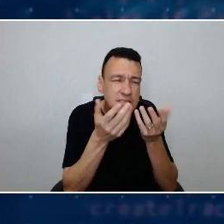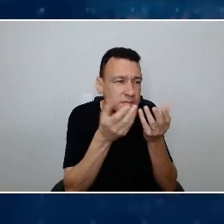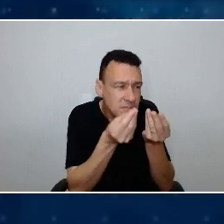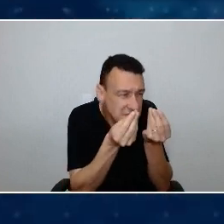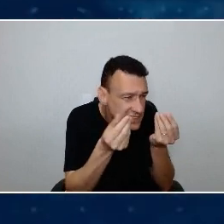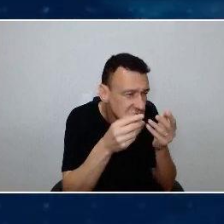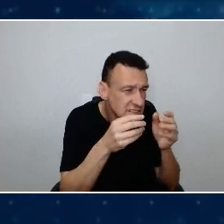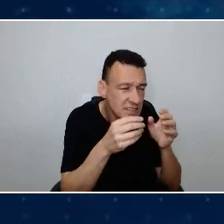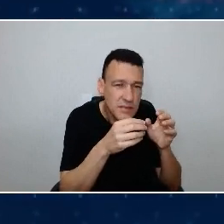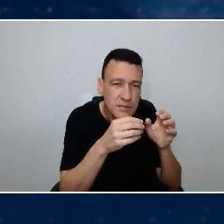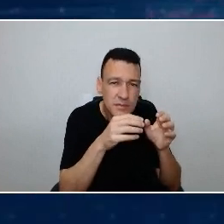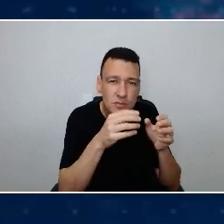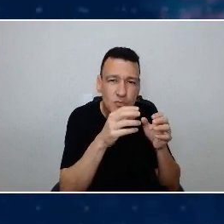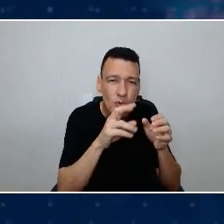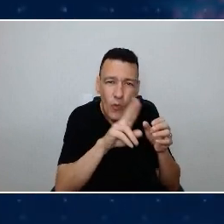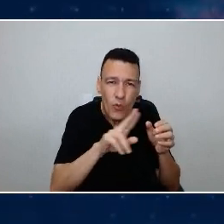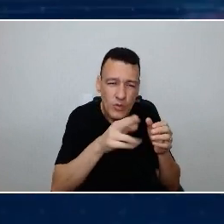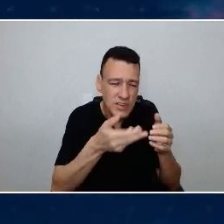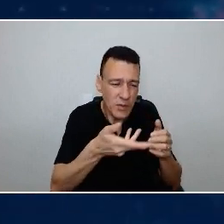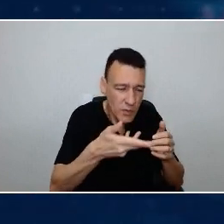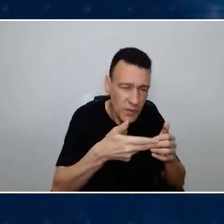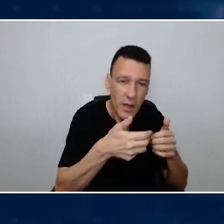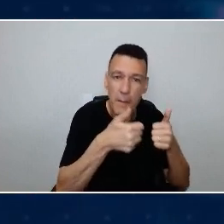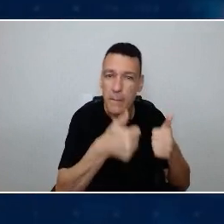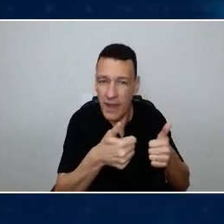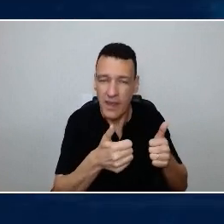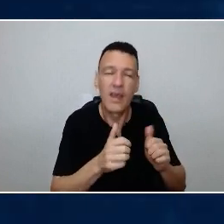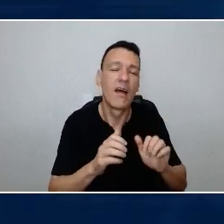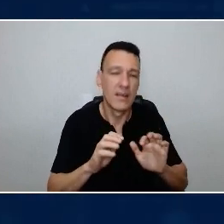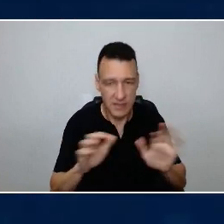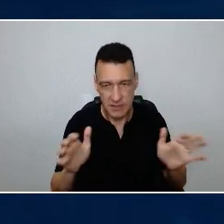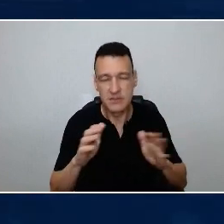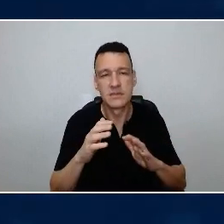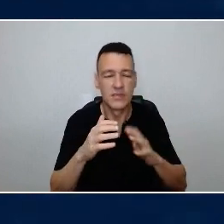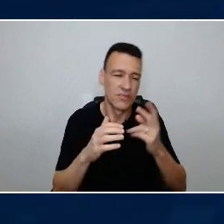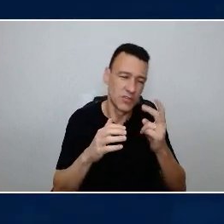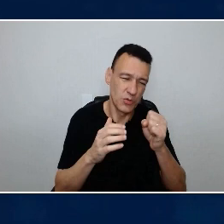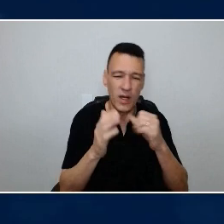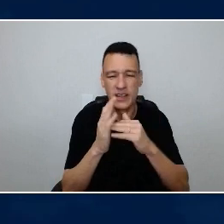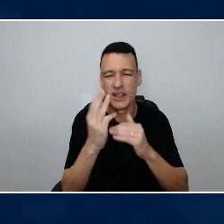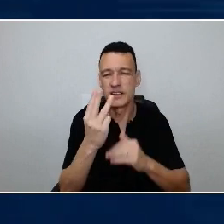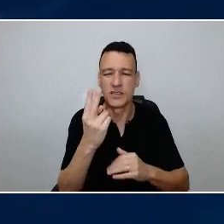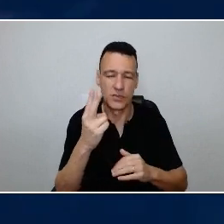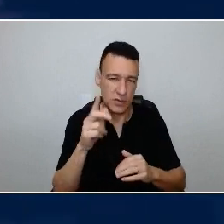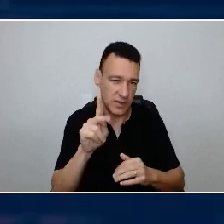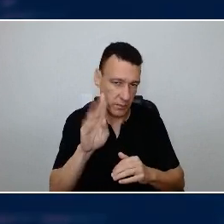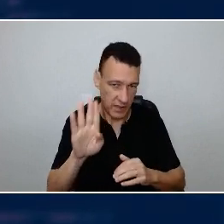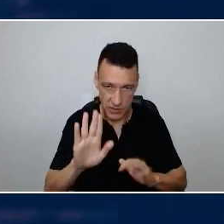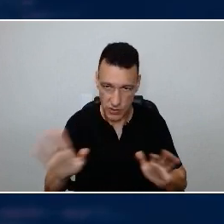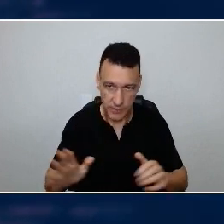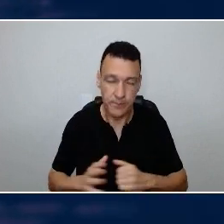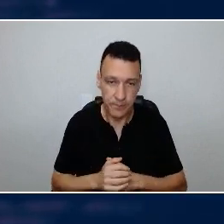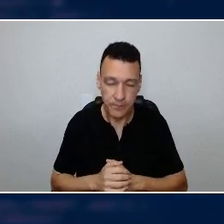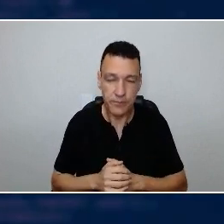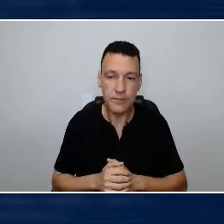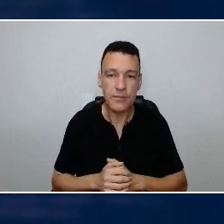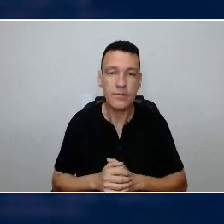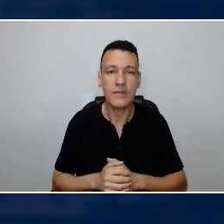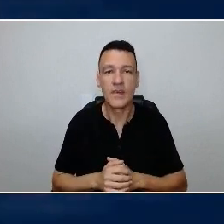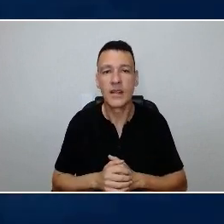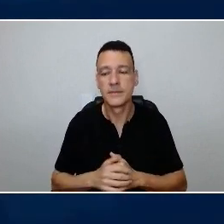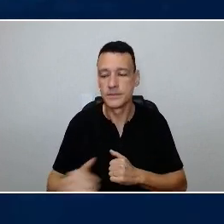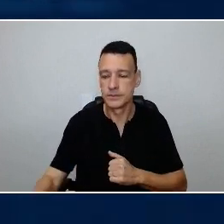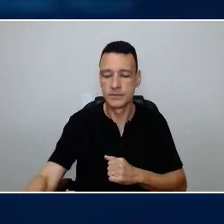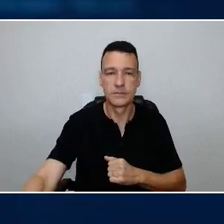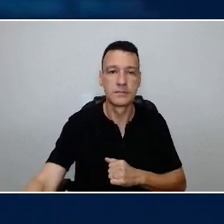mong DB a gente tá falando de 28 A 32 KB né então qual que é o caso de uso aqui aplicação Nossa de venda deo